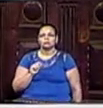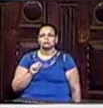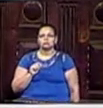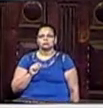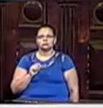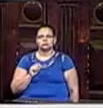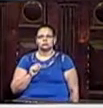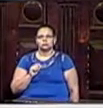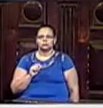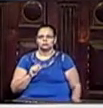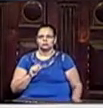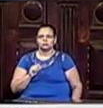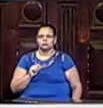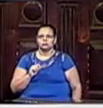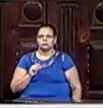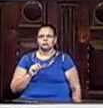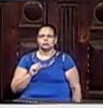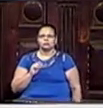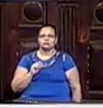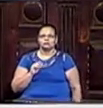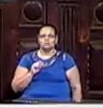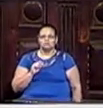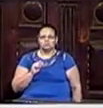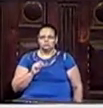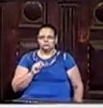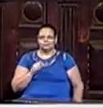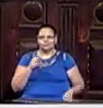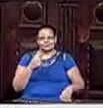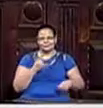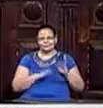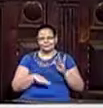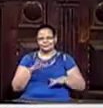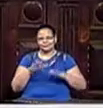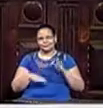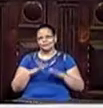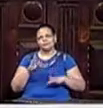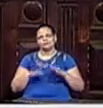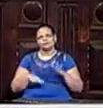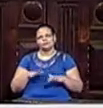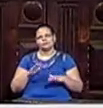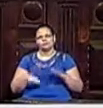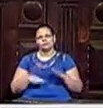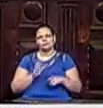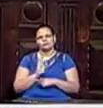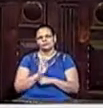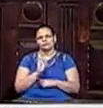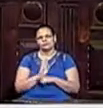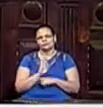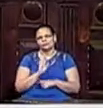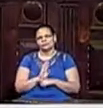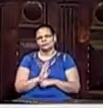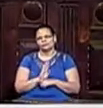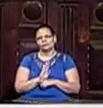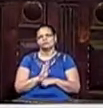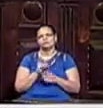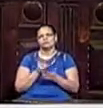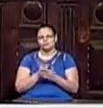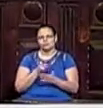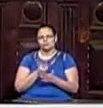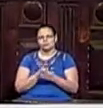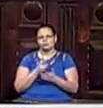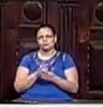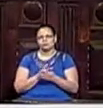liminares, que se sucedem, muitas vezes, protegendo os